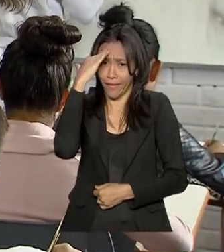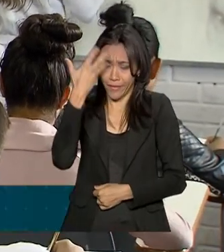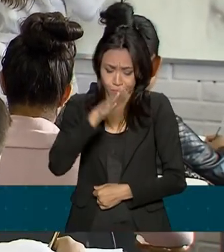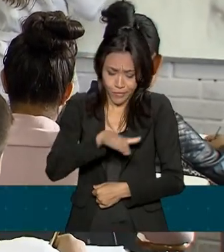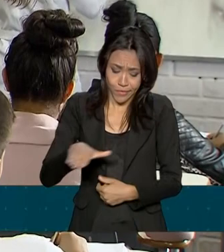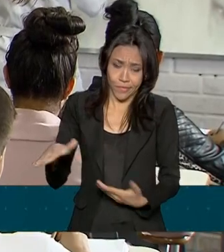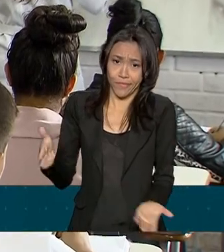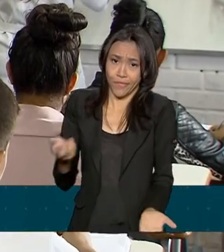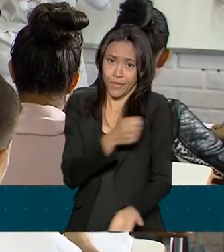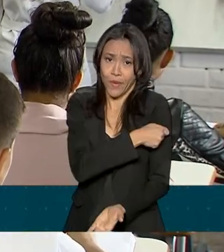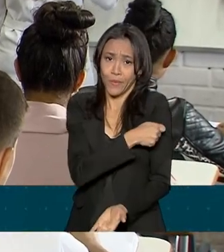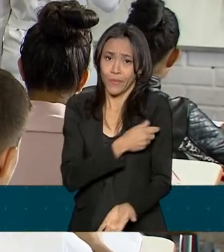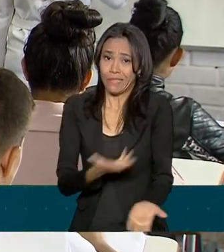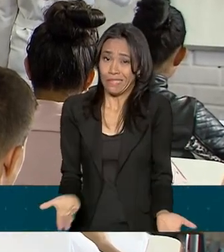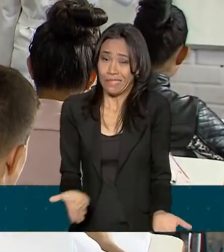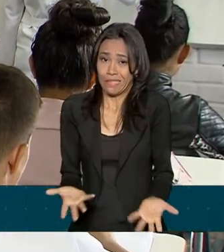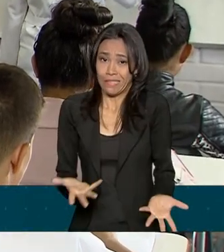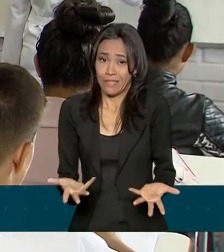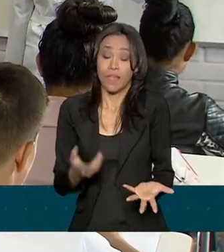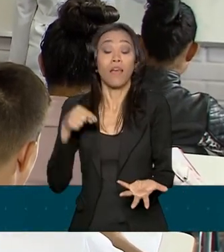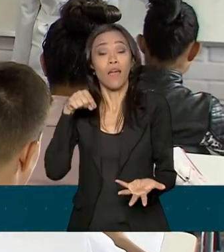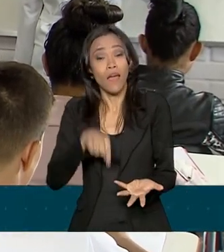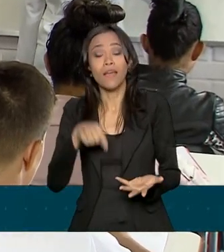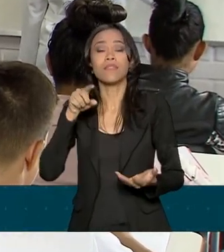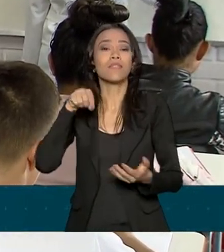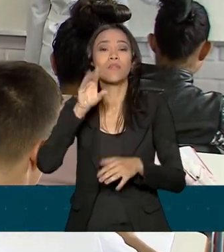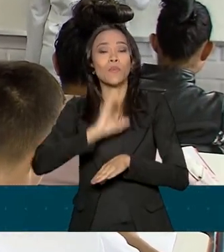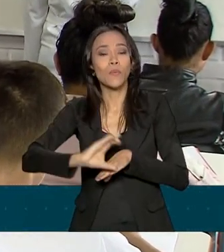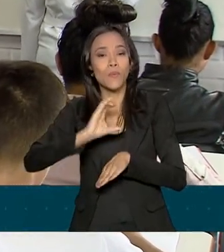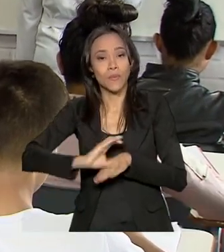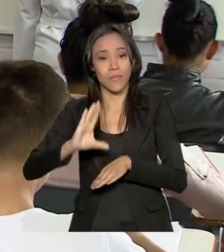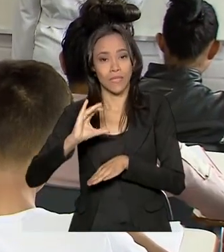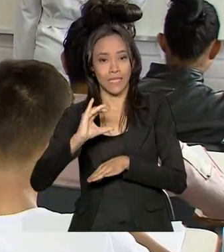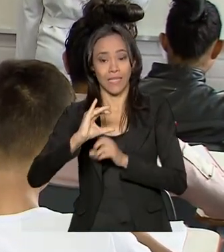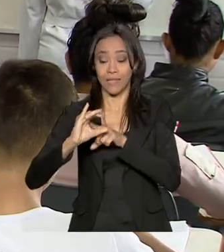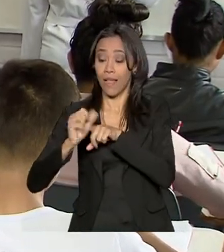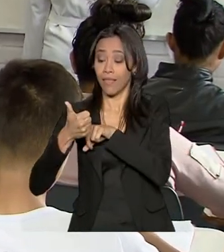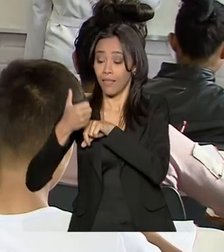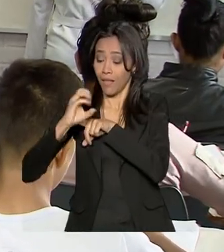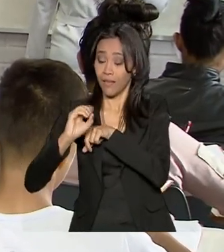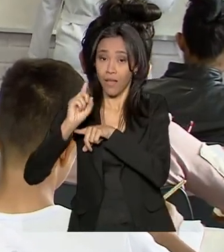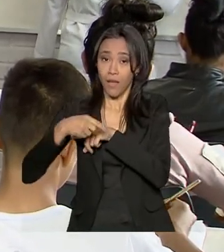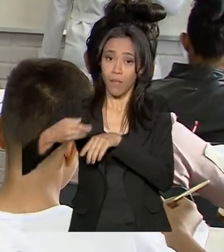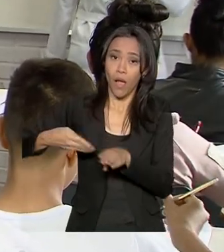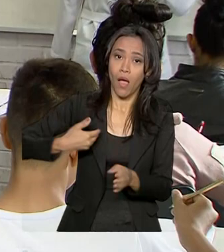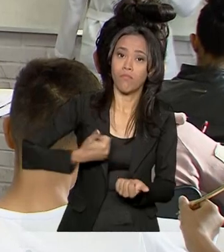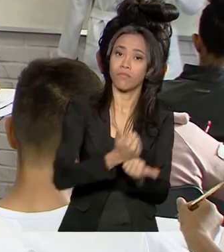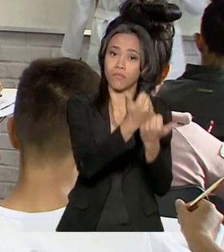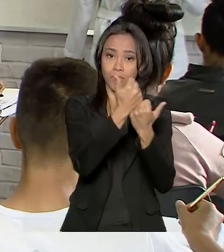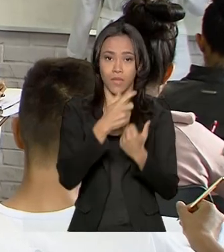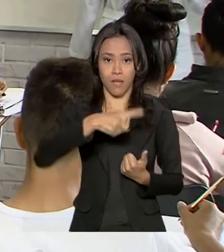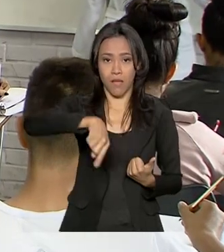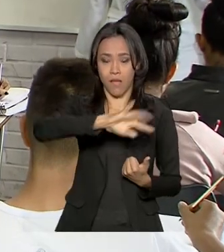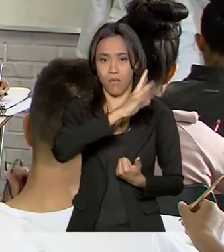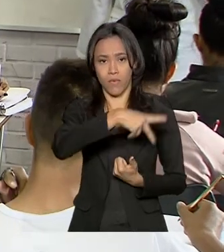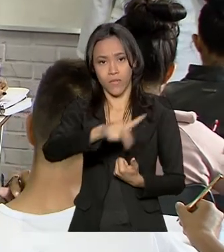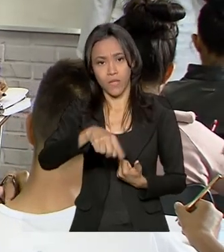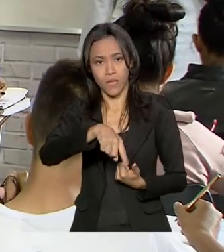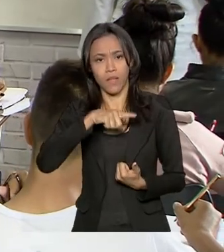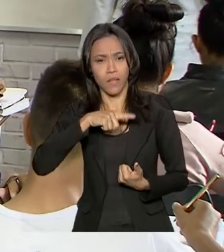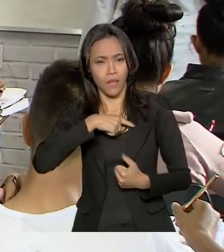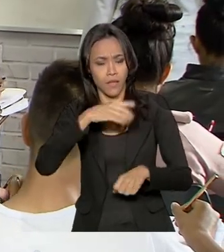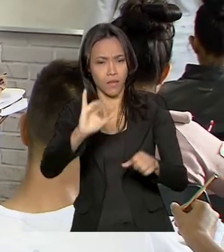alunos. O Ciência é 10 vem para melhorar a formação do professor, para que ele tenha instrumentos e informações